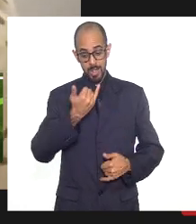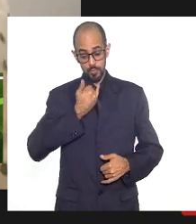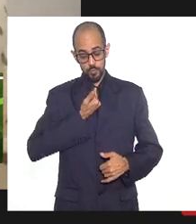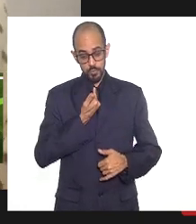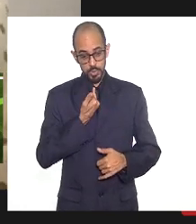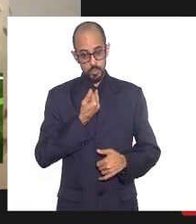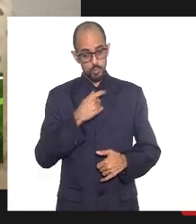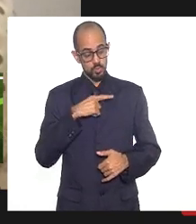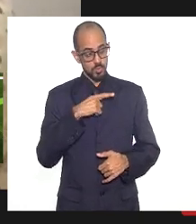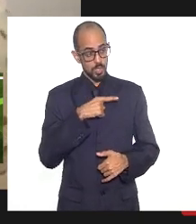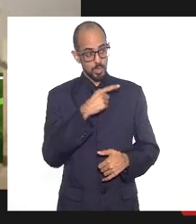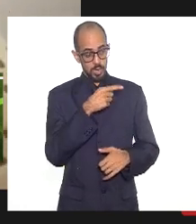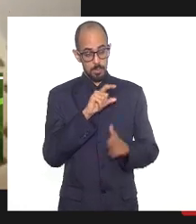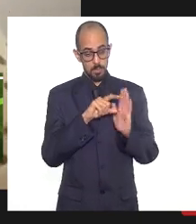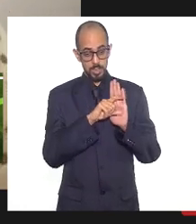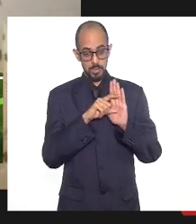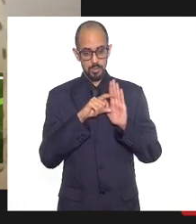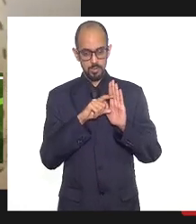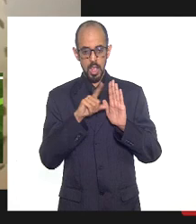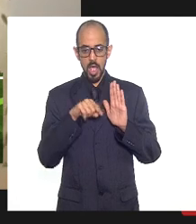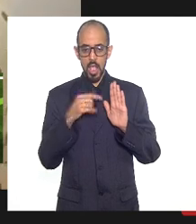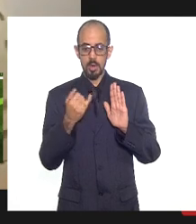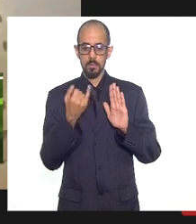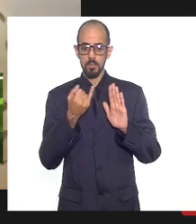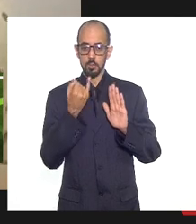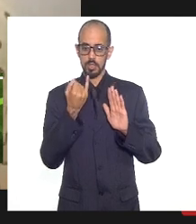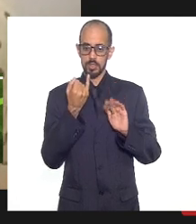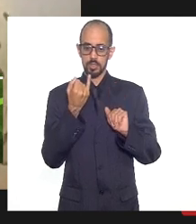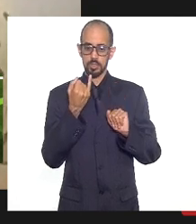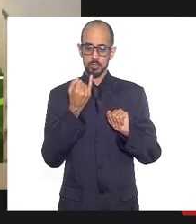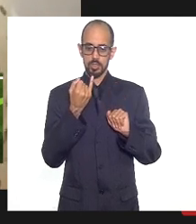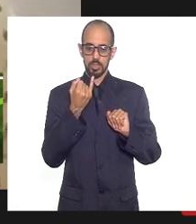esse dispositivo, ela é fundamental. E a